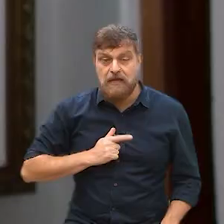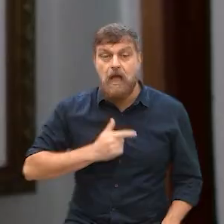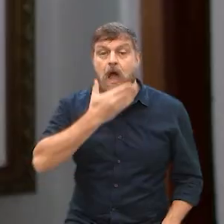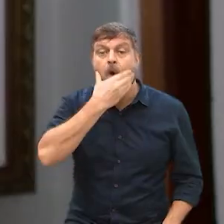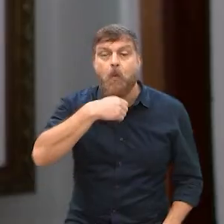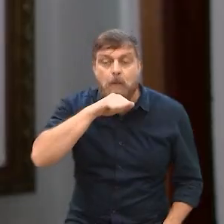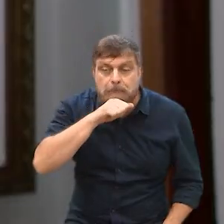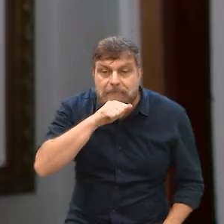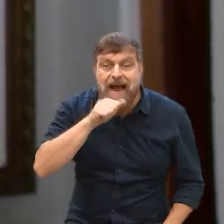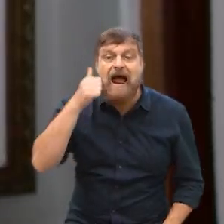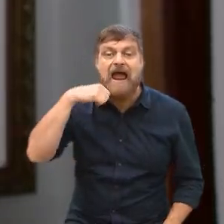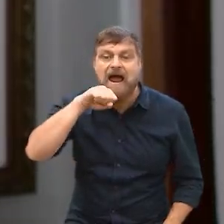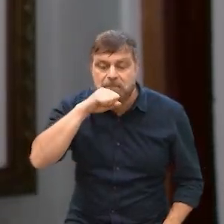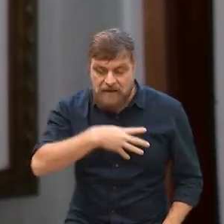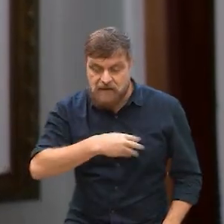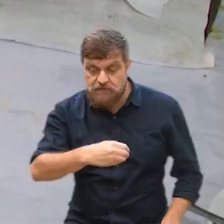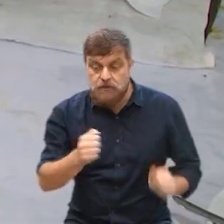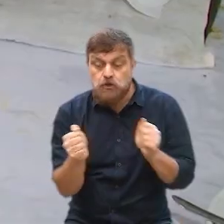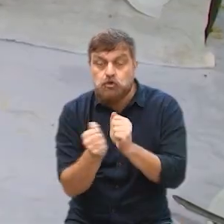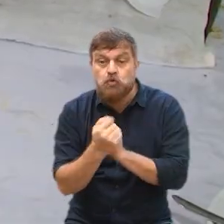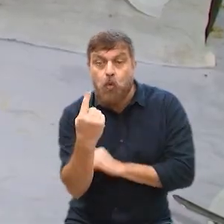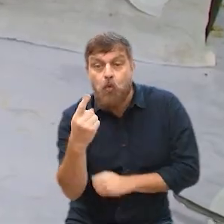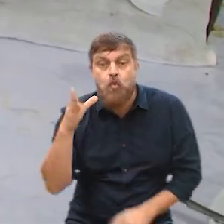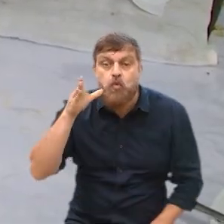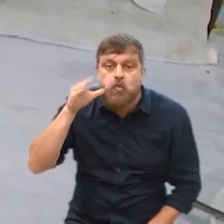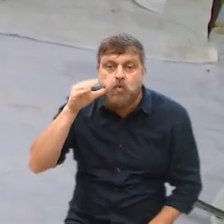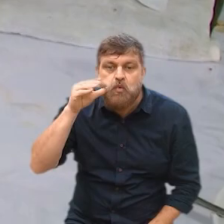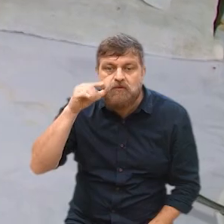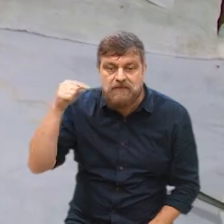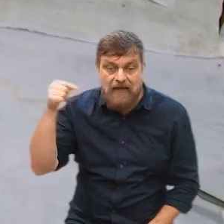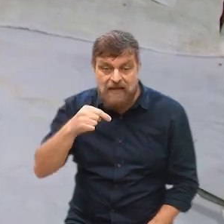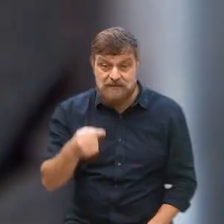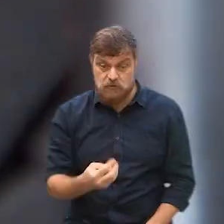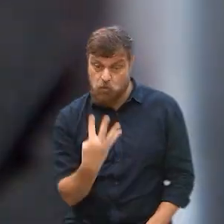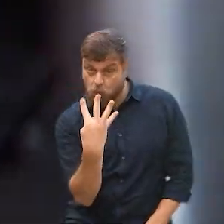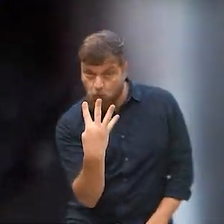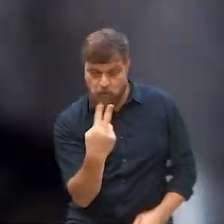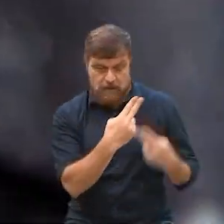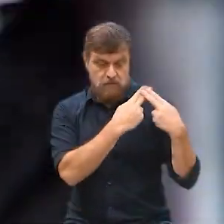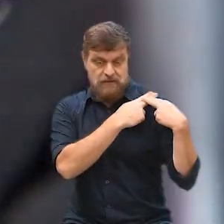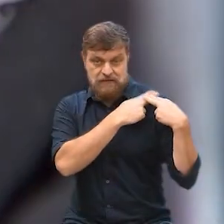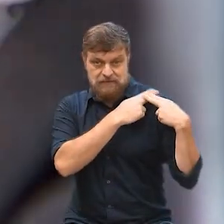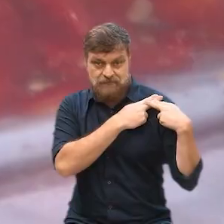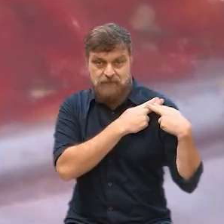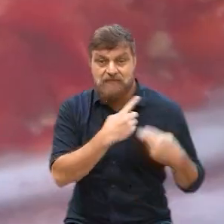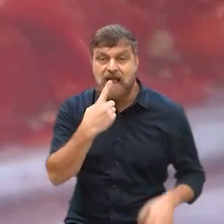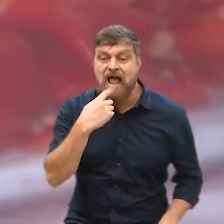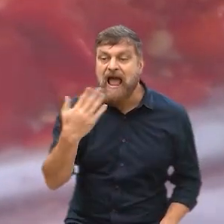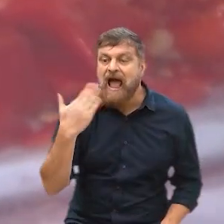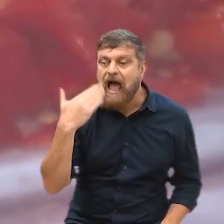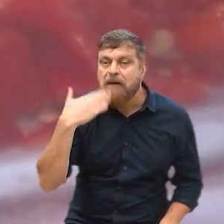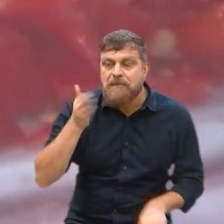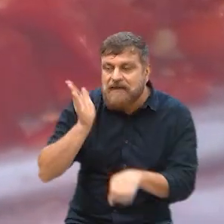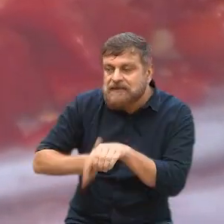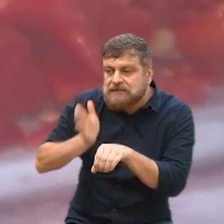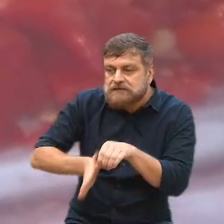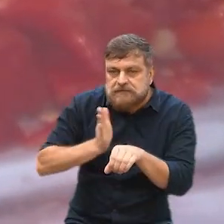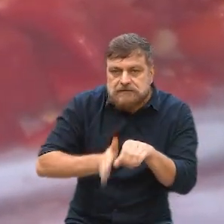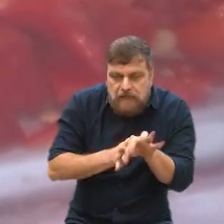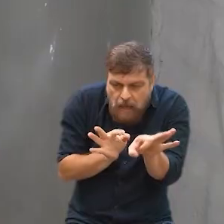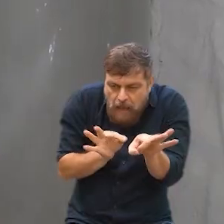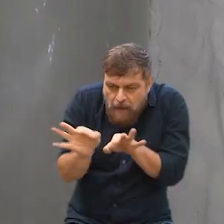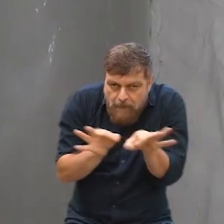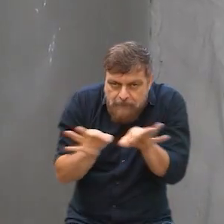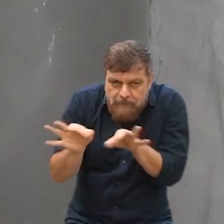filho, juntamente com um funcionário, são os responsáveis pela produção. Cortar a pimenta, preparar o